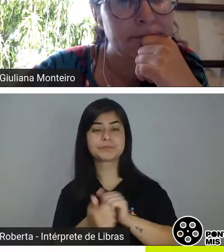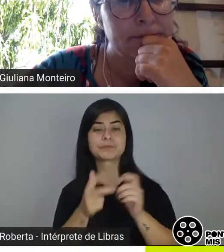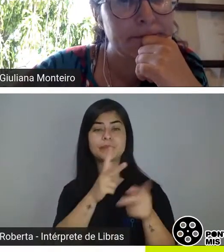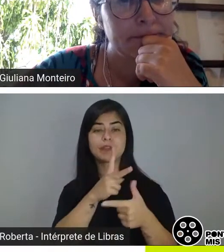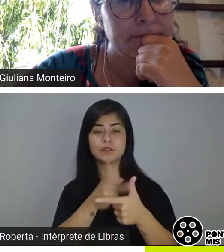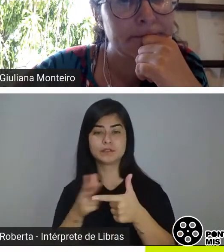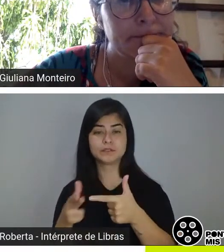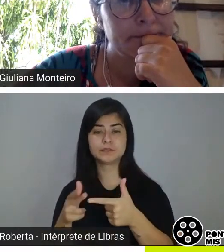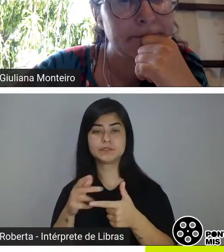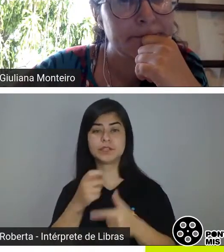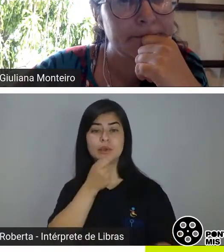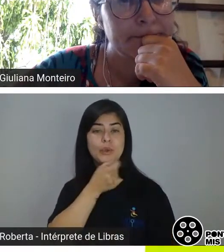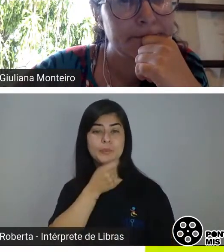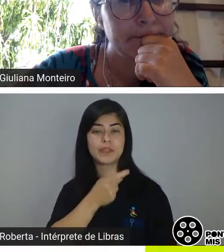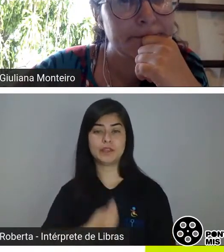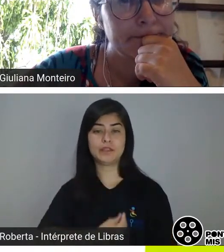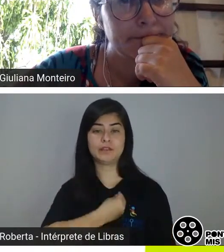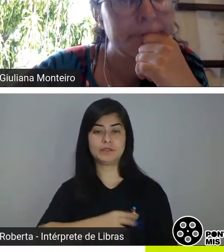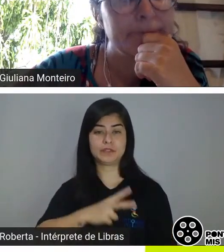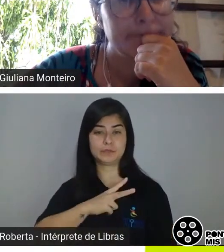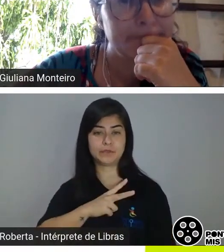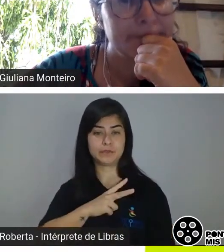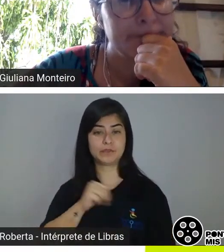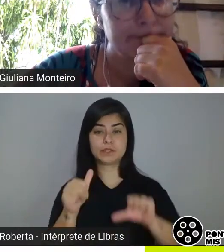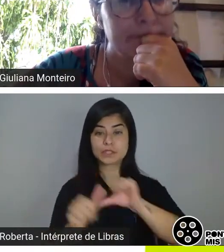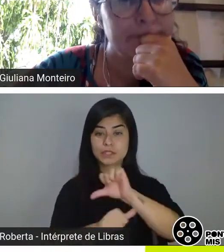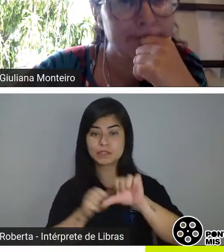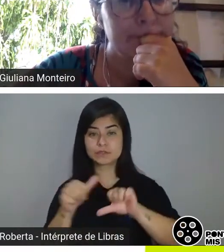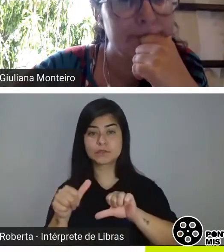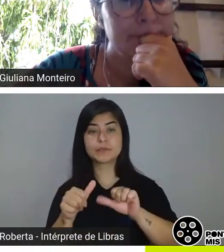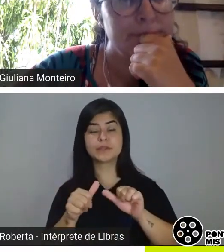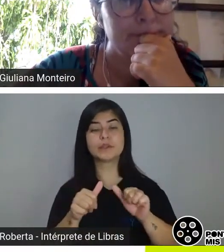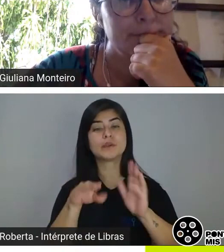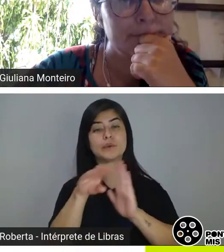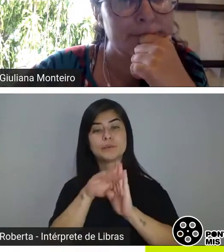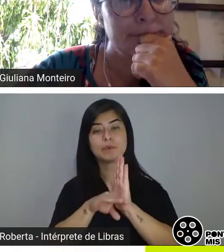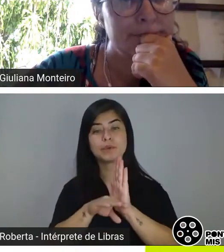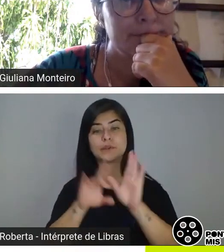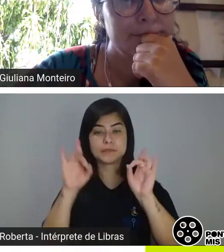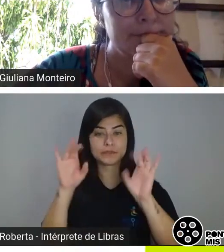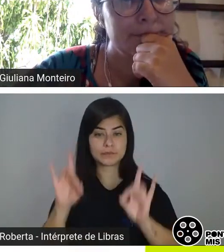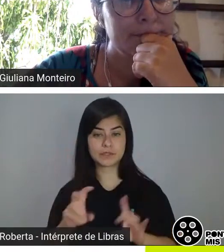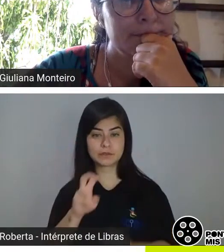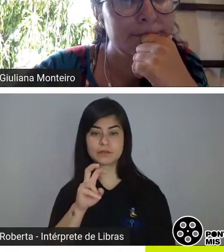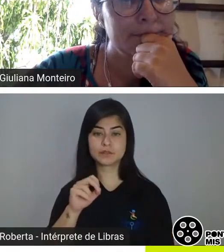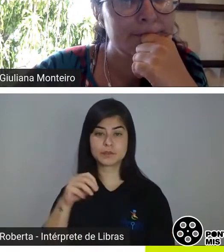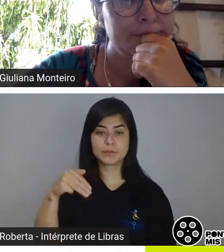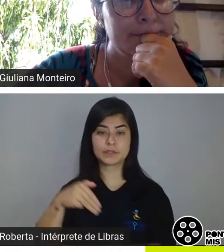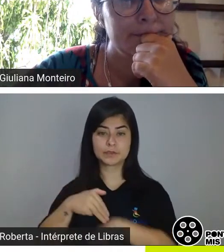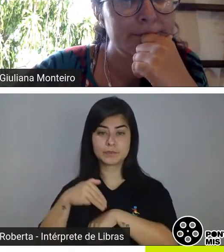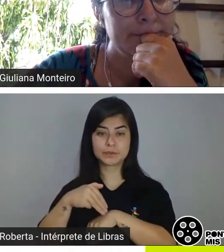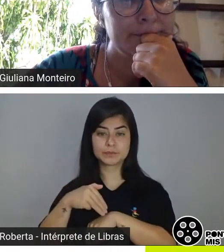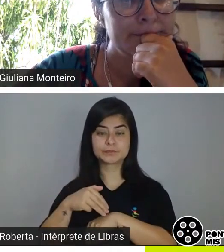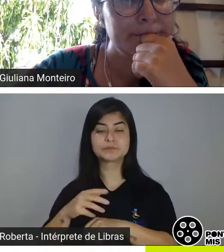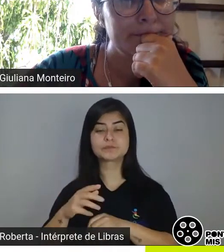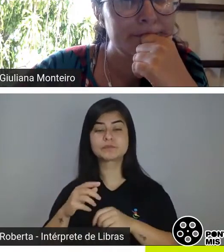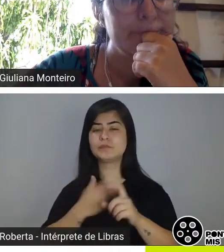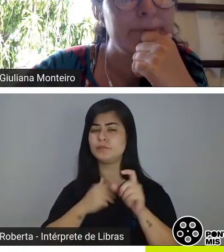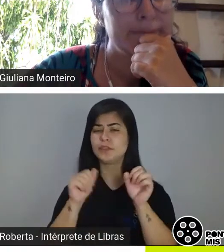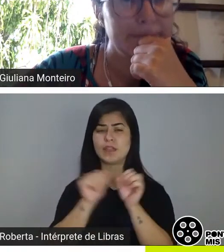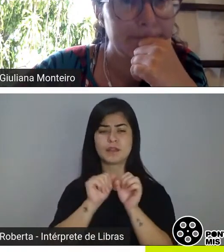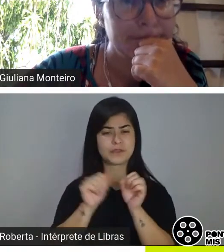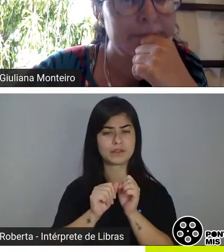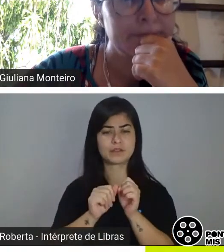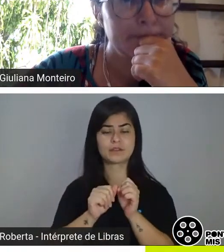Vida Privada. Transformei o meu roteiro de longa num programa especial de 50 minutos. Então, eu fiz muita televisão,